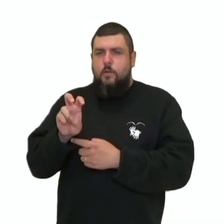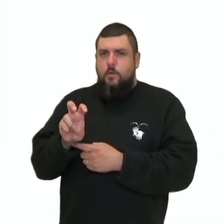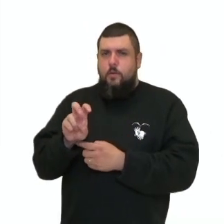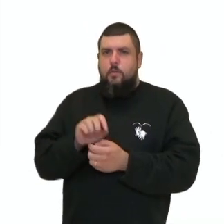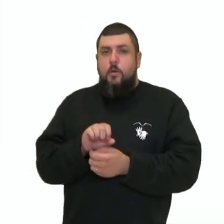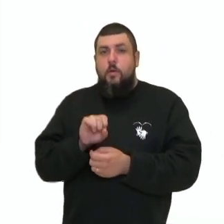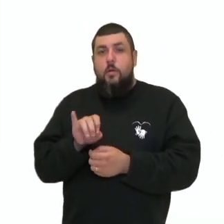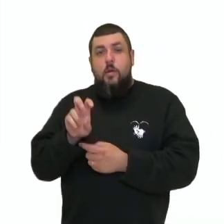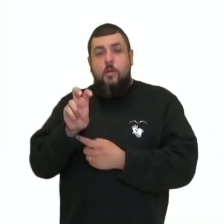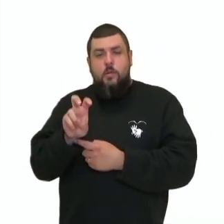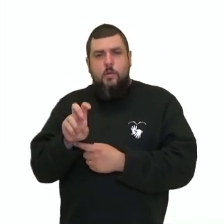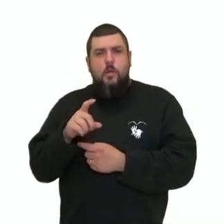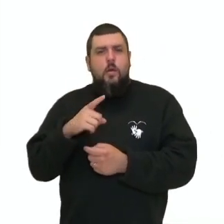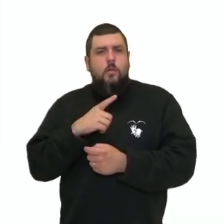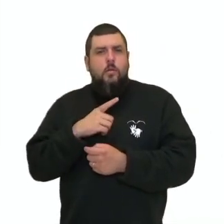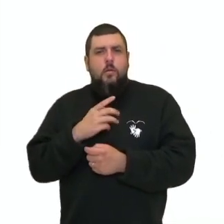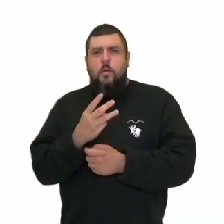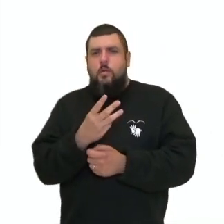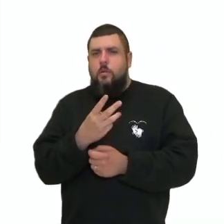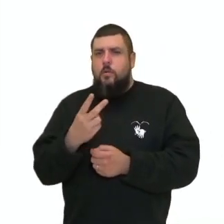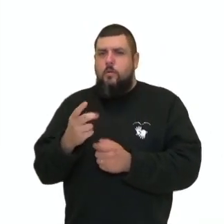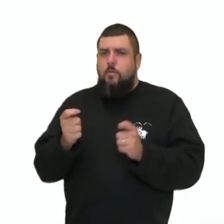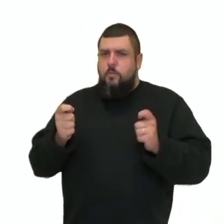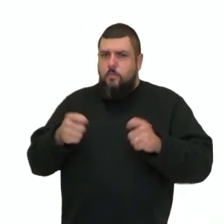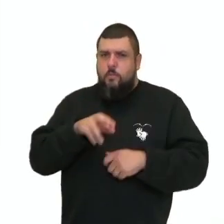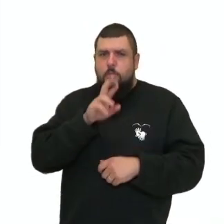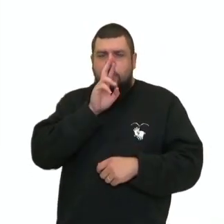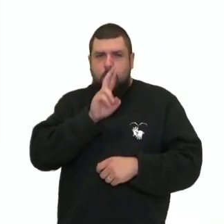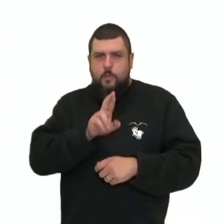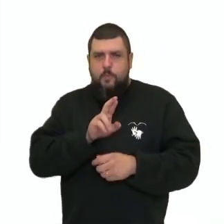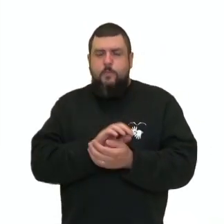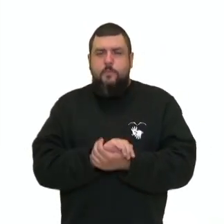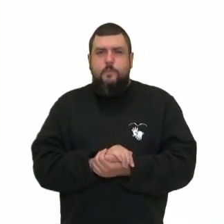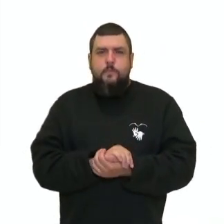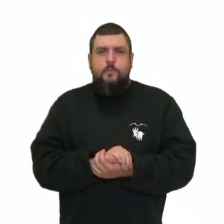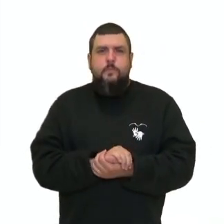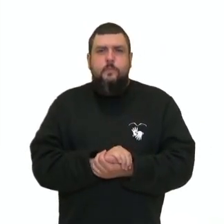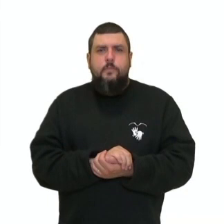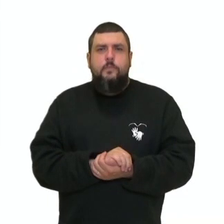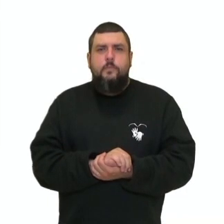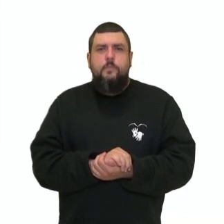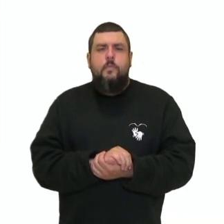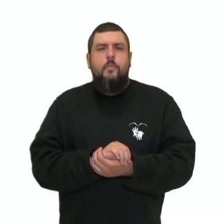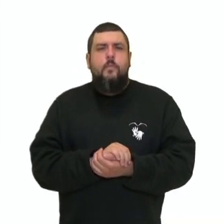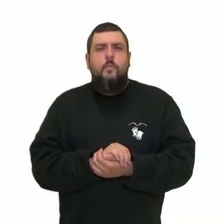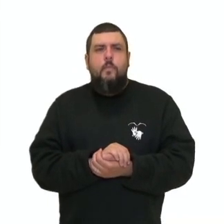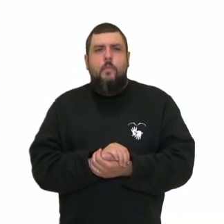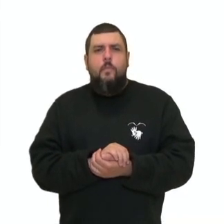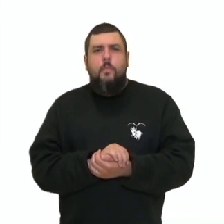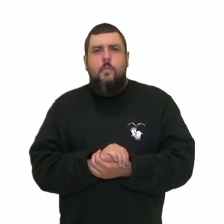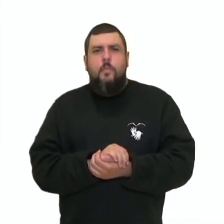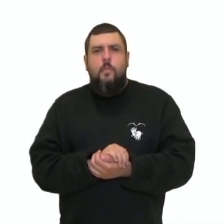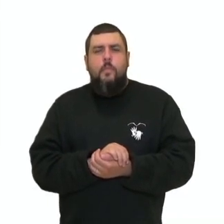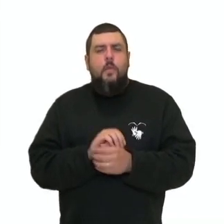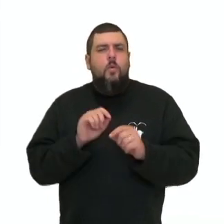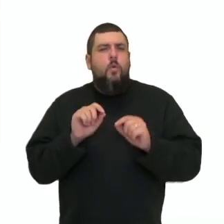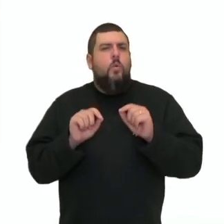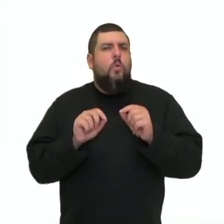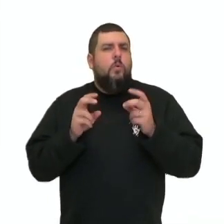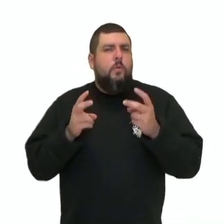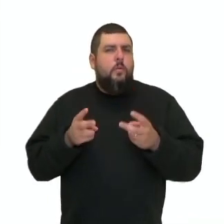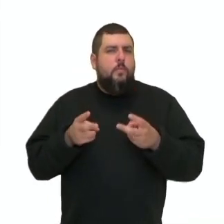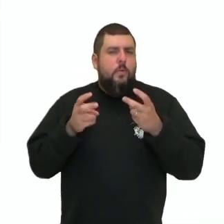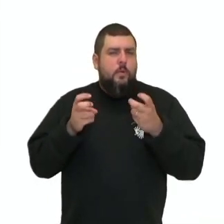teríamos 32 possíveis resultados. Então, o que podemos notar? A relação entre o número